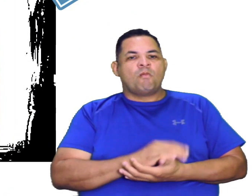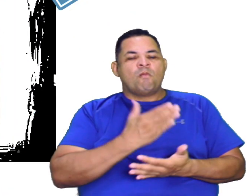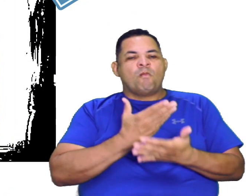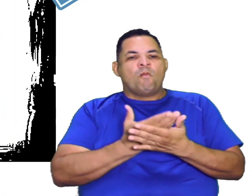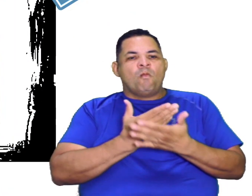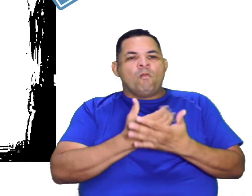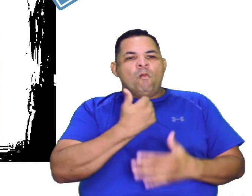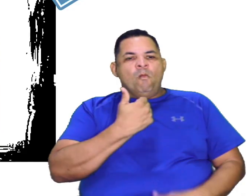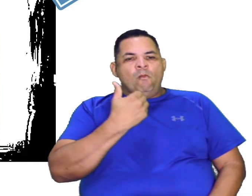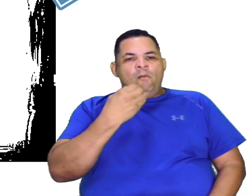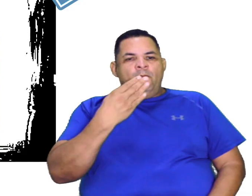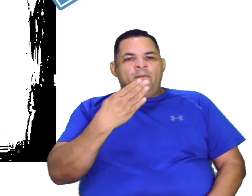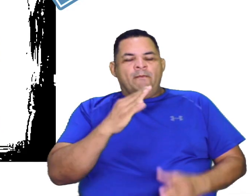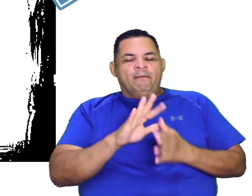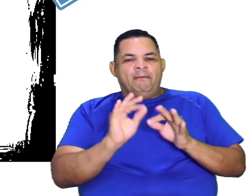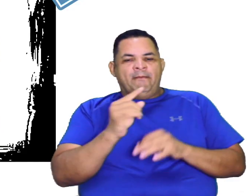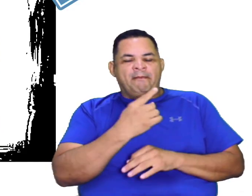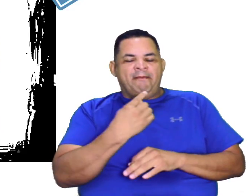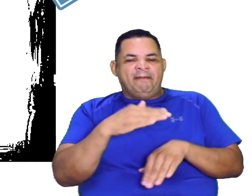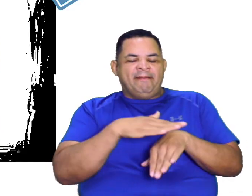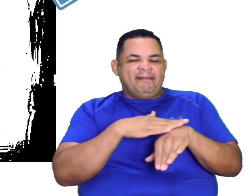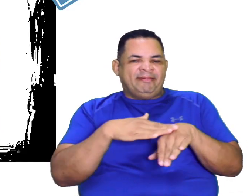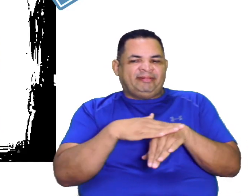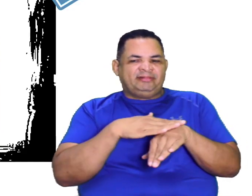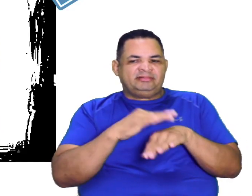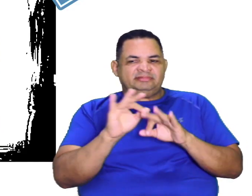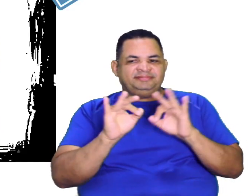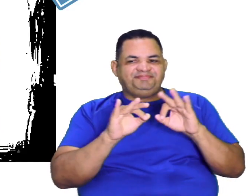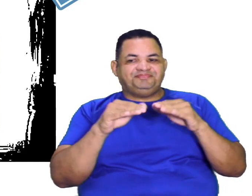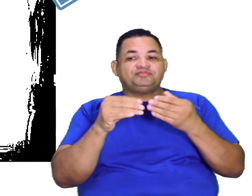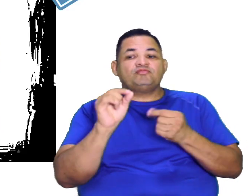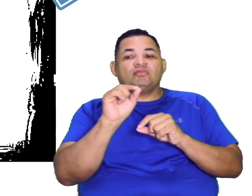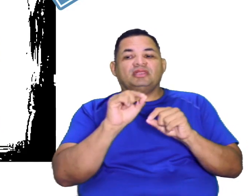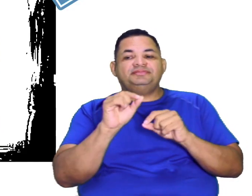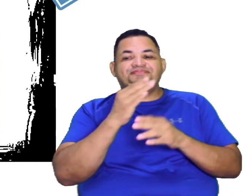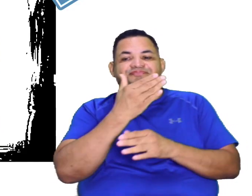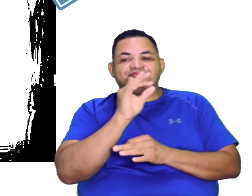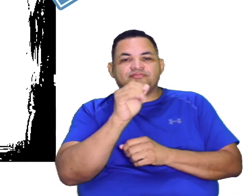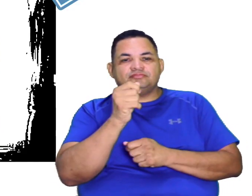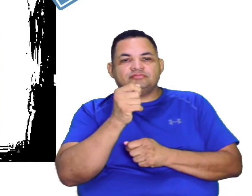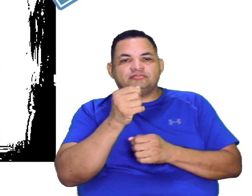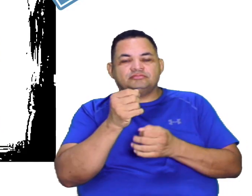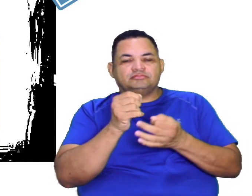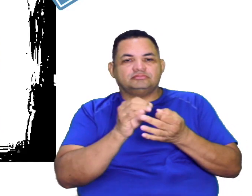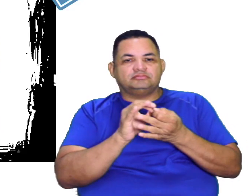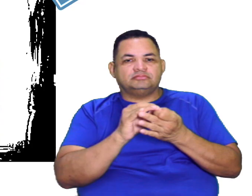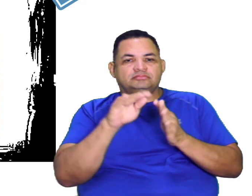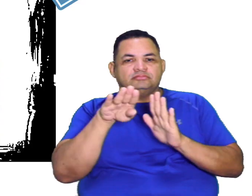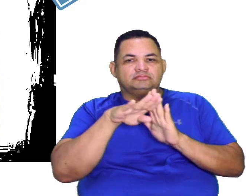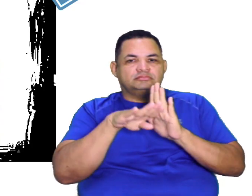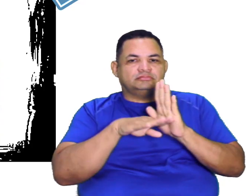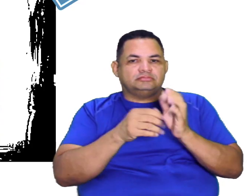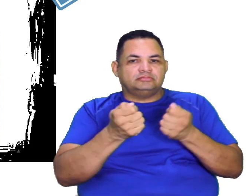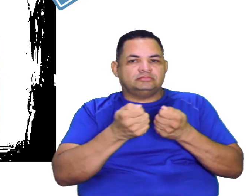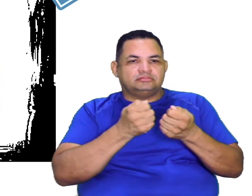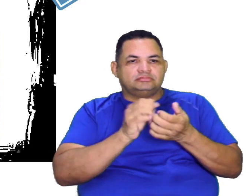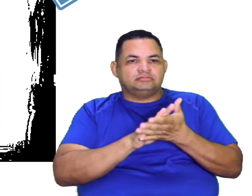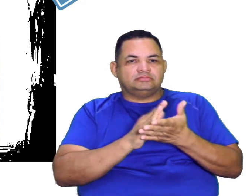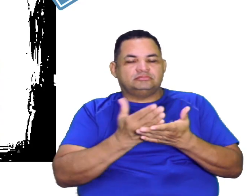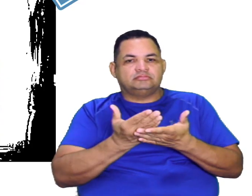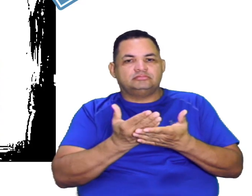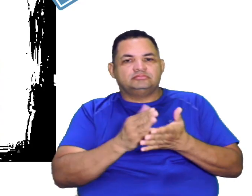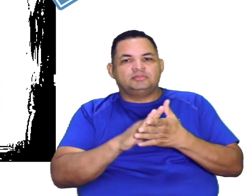Aula 14 foi uma outra aula em que a gente conversou a respeito de quê? De mecanismos de controle de intensidade do